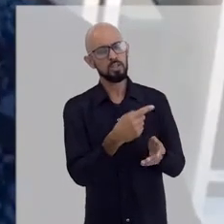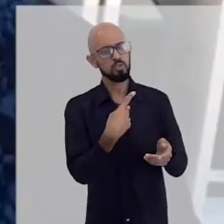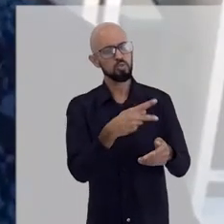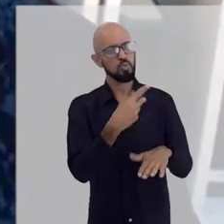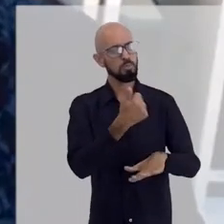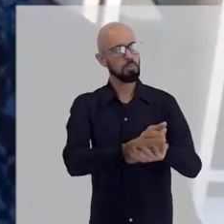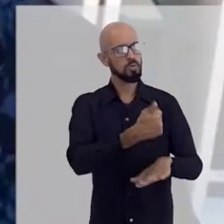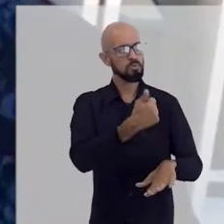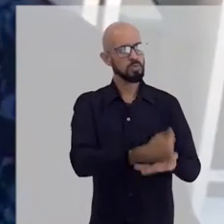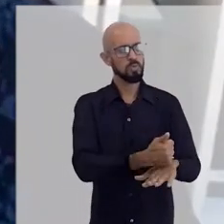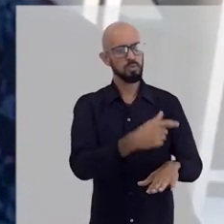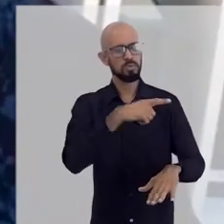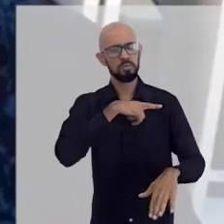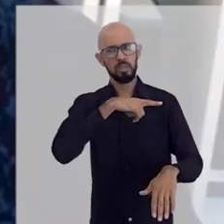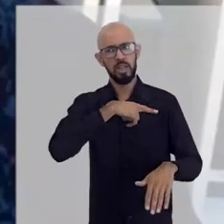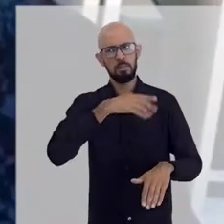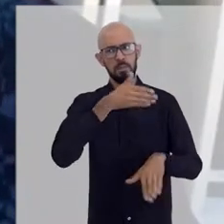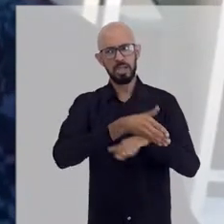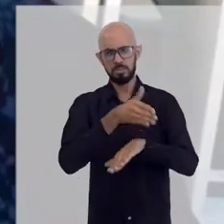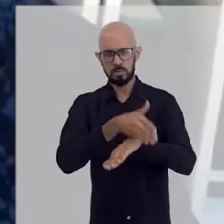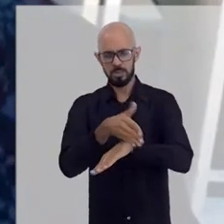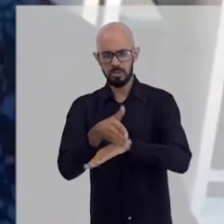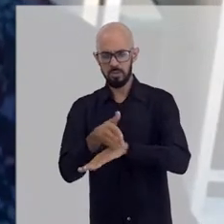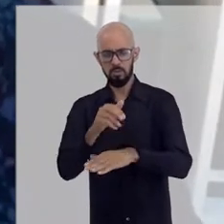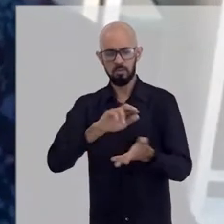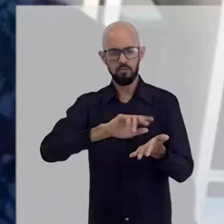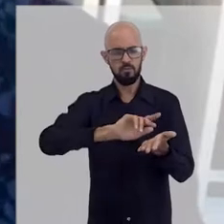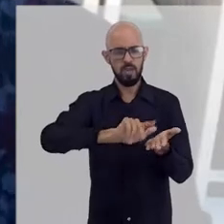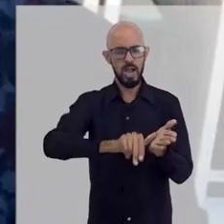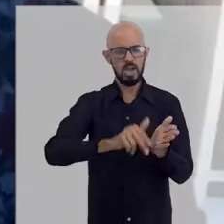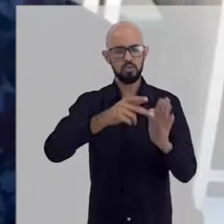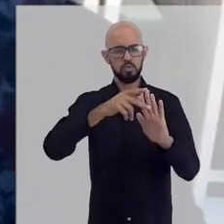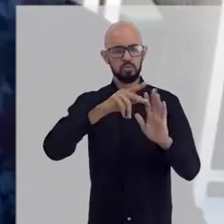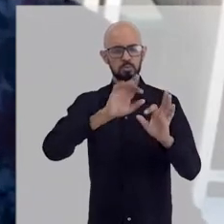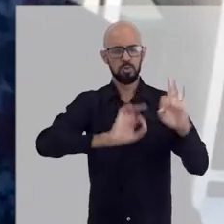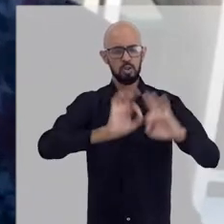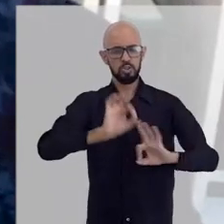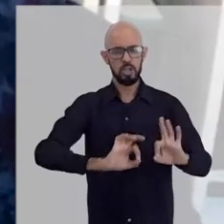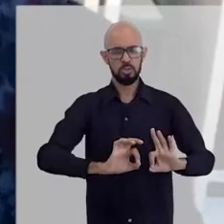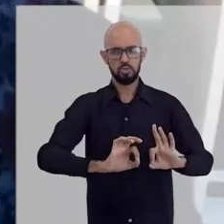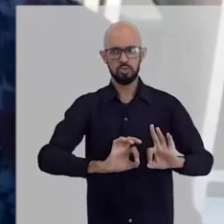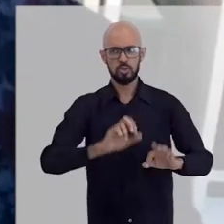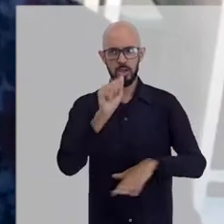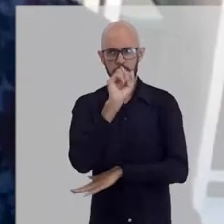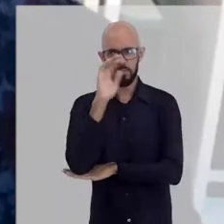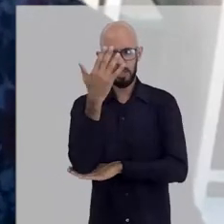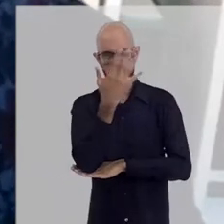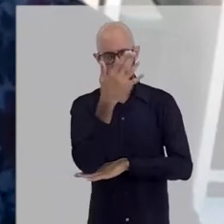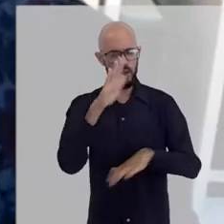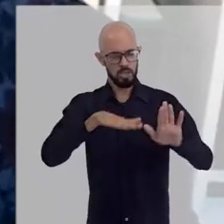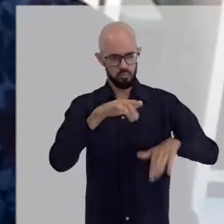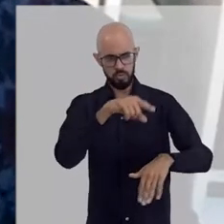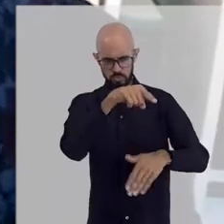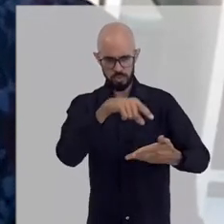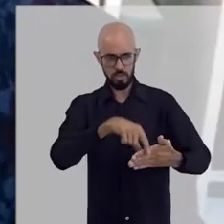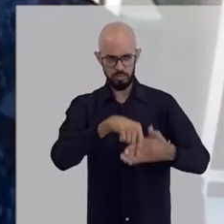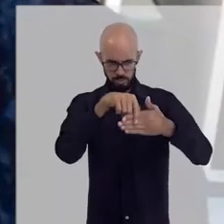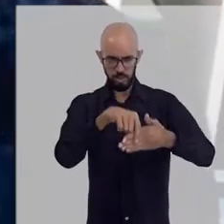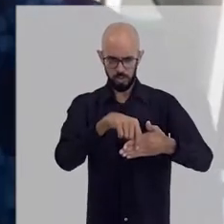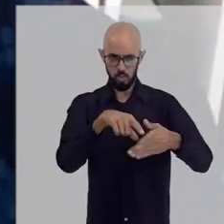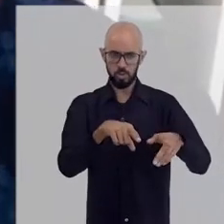sua carreira envolve a participação em vários projetos ambientais, por vezes até em posições de